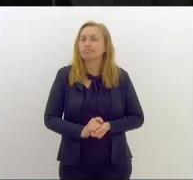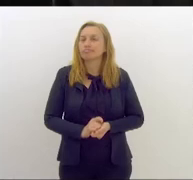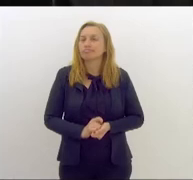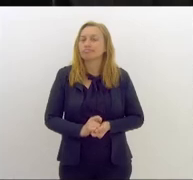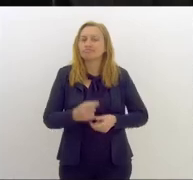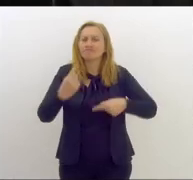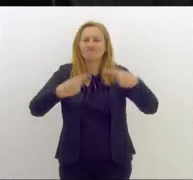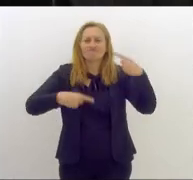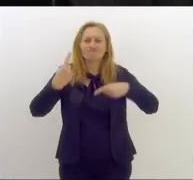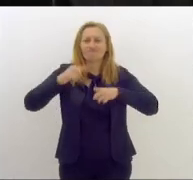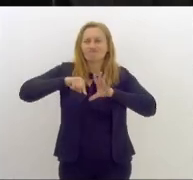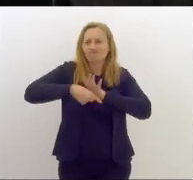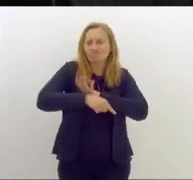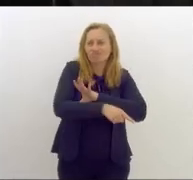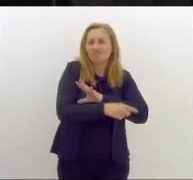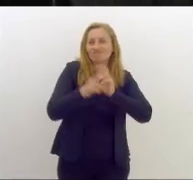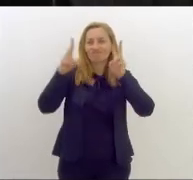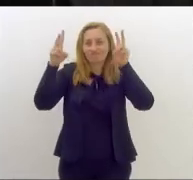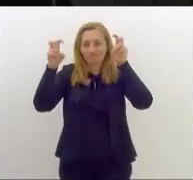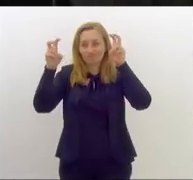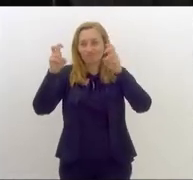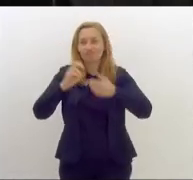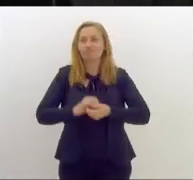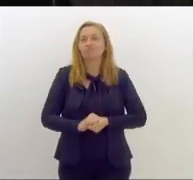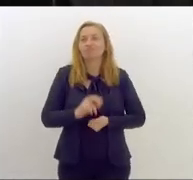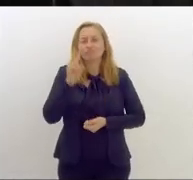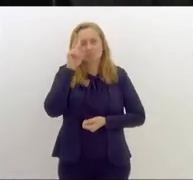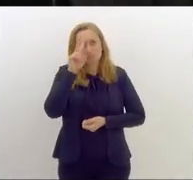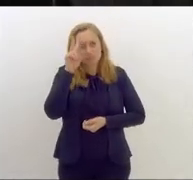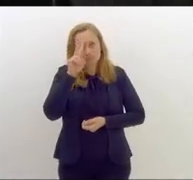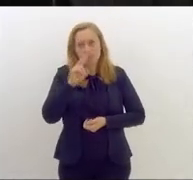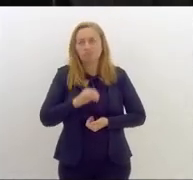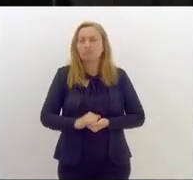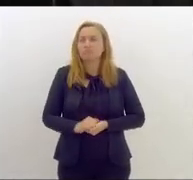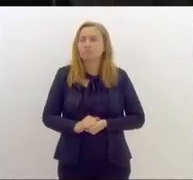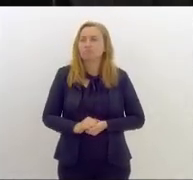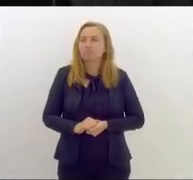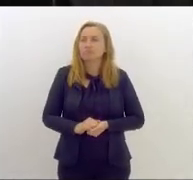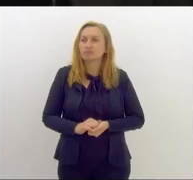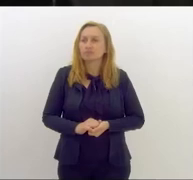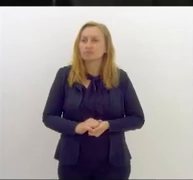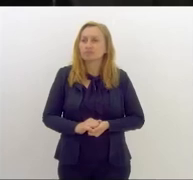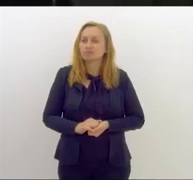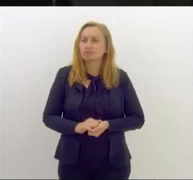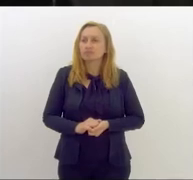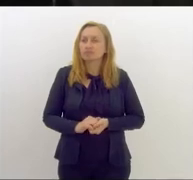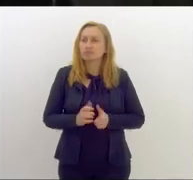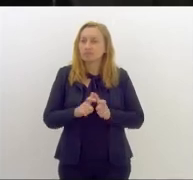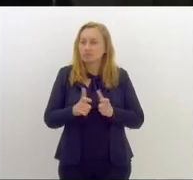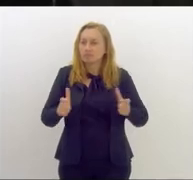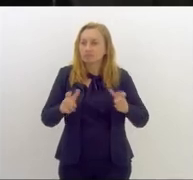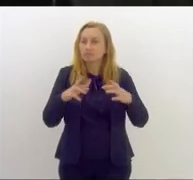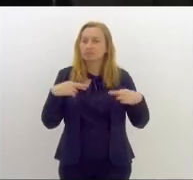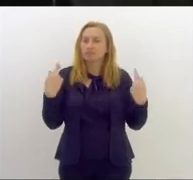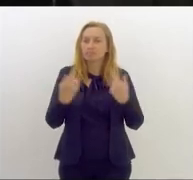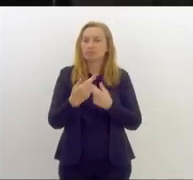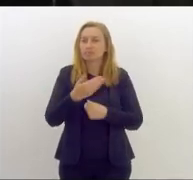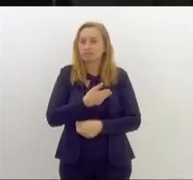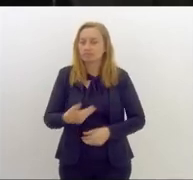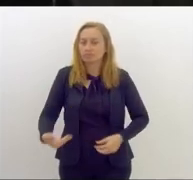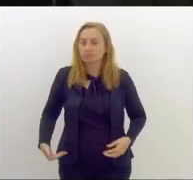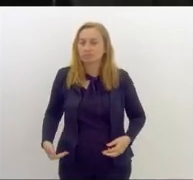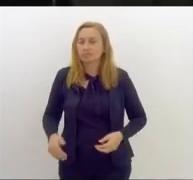discussões Profundas sobre esse tema lembro-me fizemos uma grande audiência pública